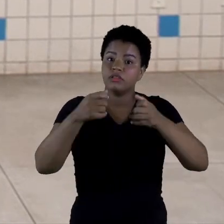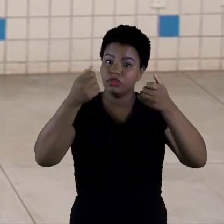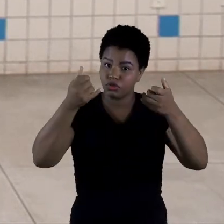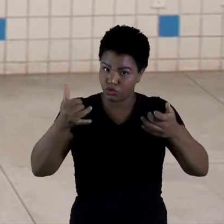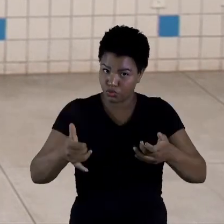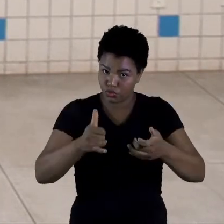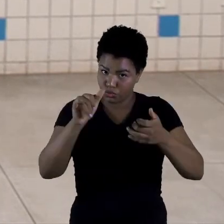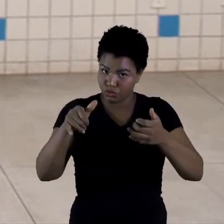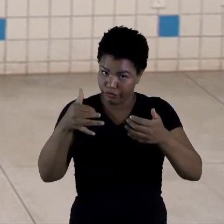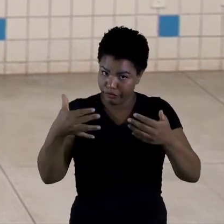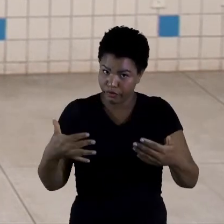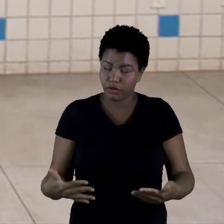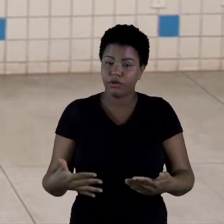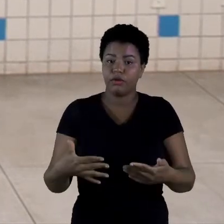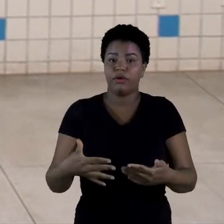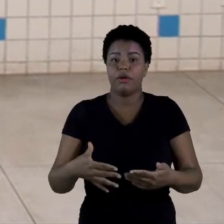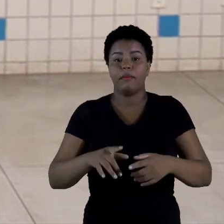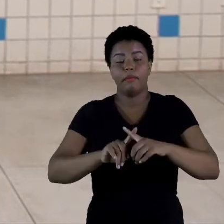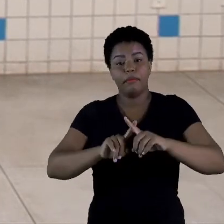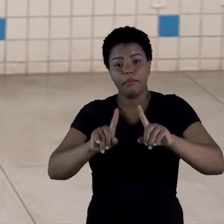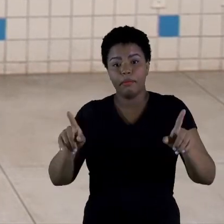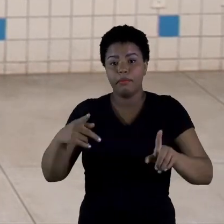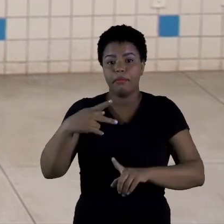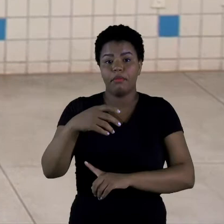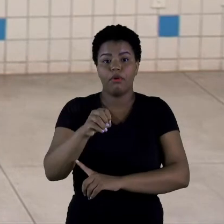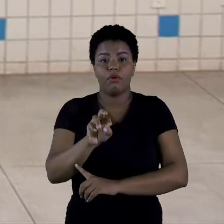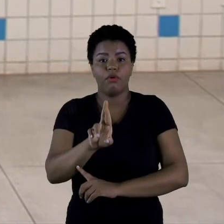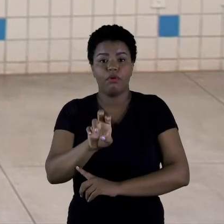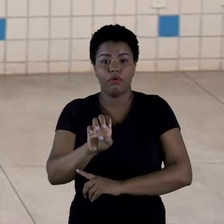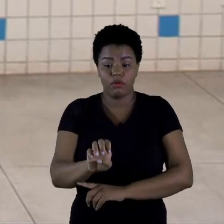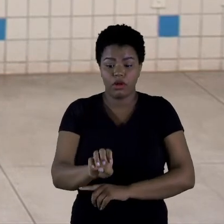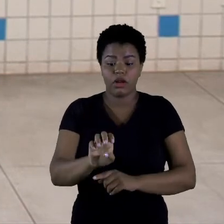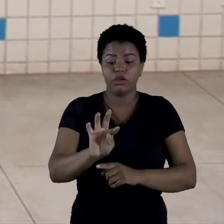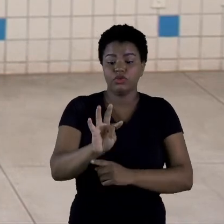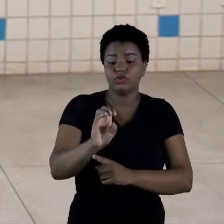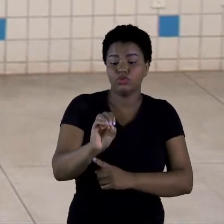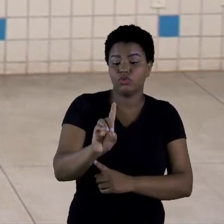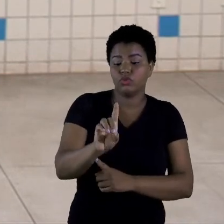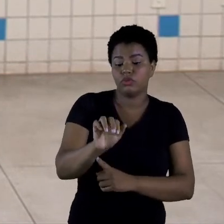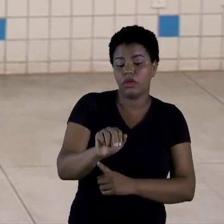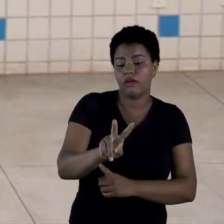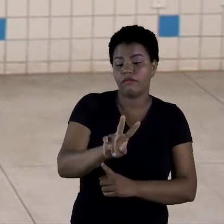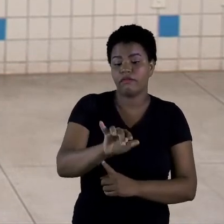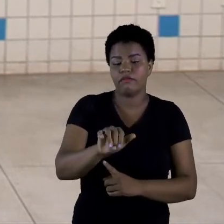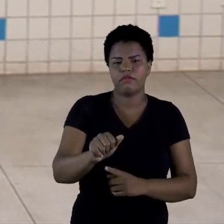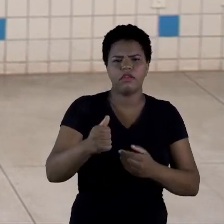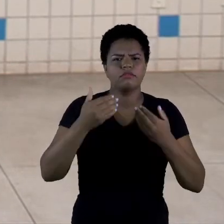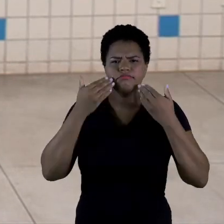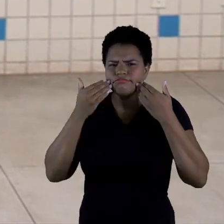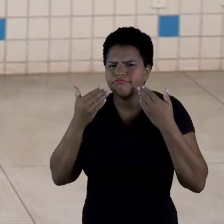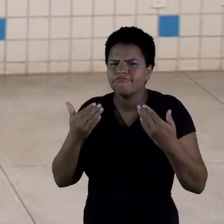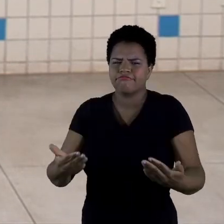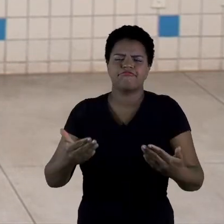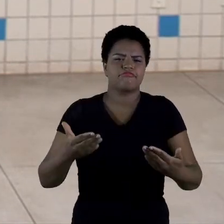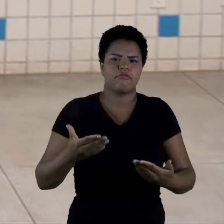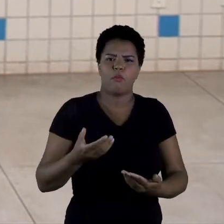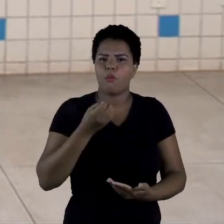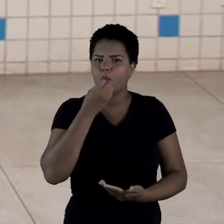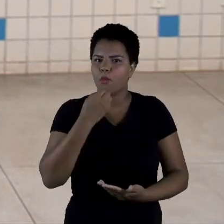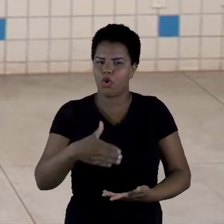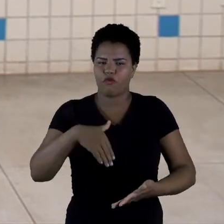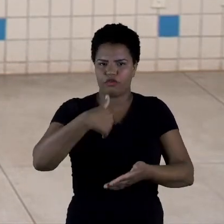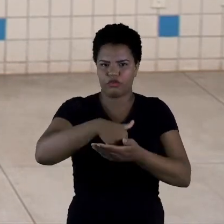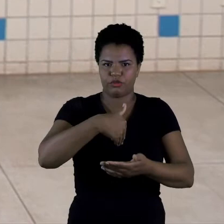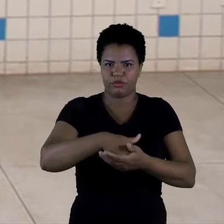porém, todavia, que foi a palavrinha usada, exibimos um bom futebol. Então, nós temos a adversativa, ele